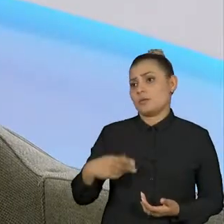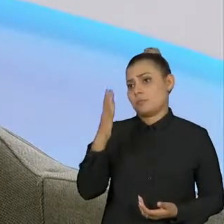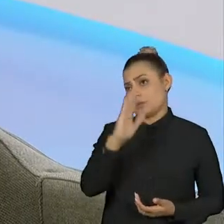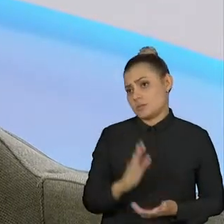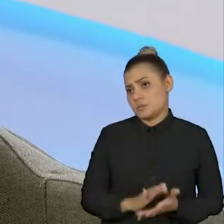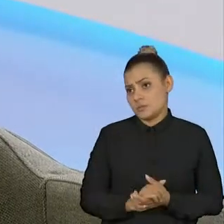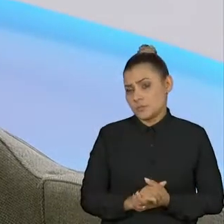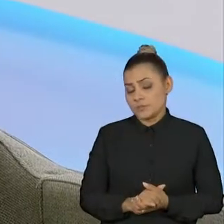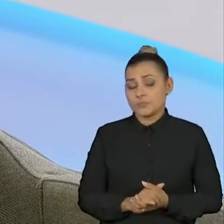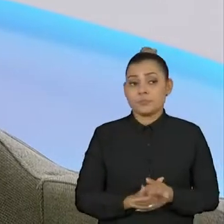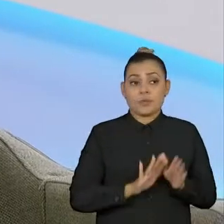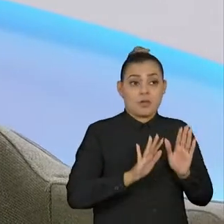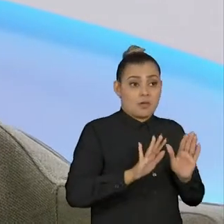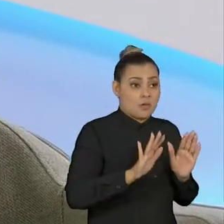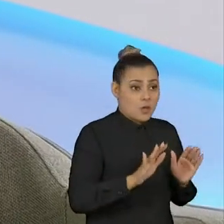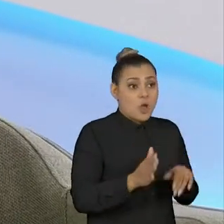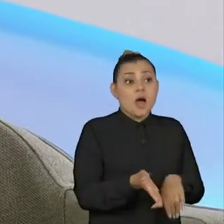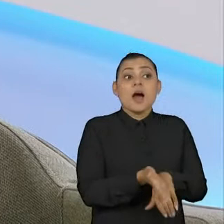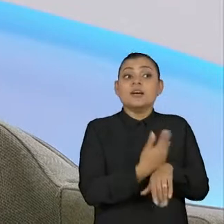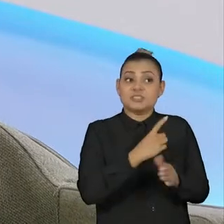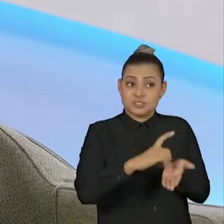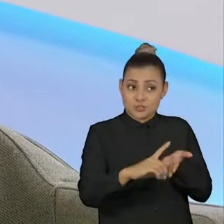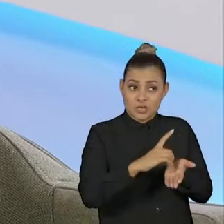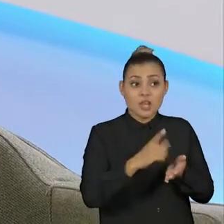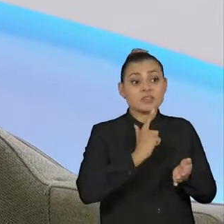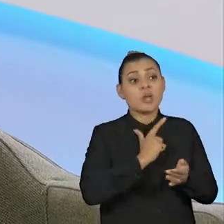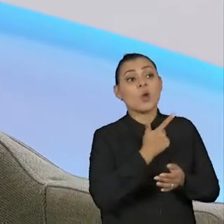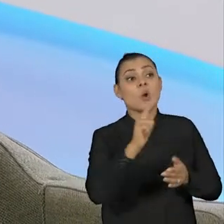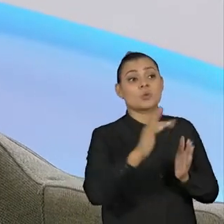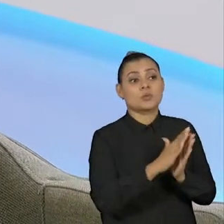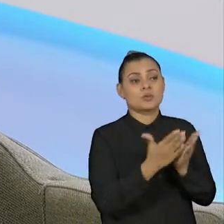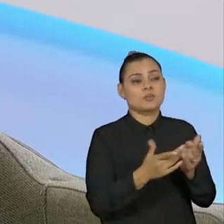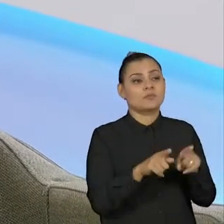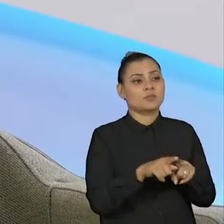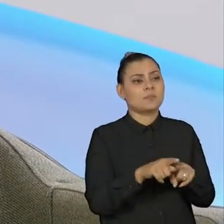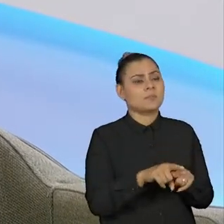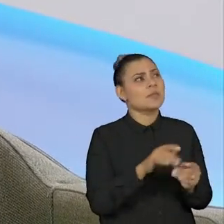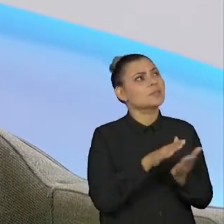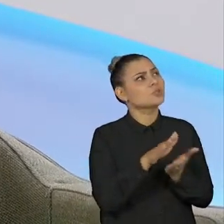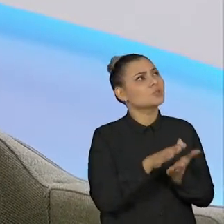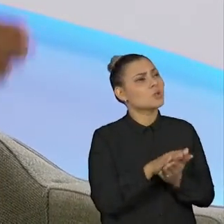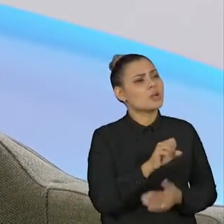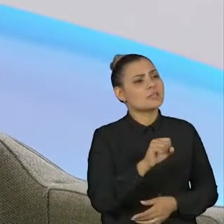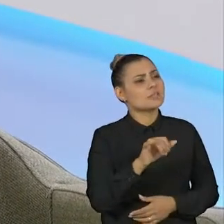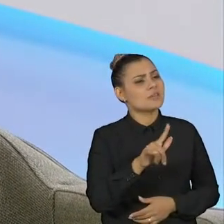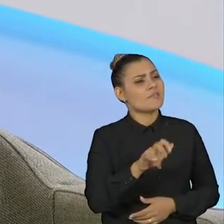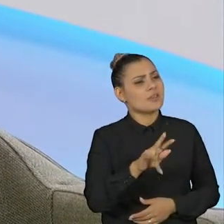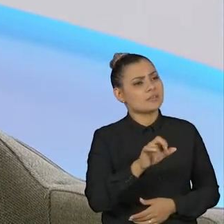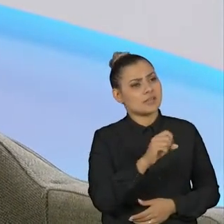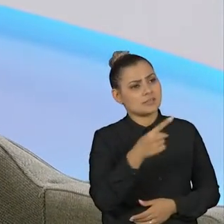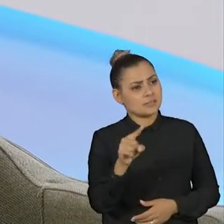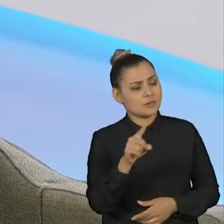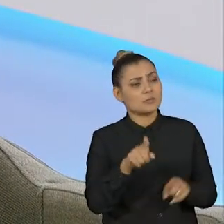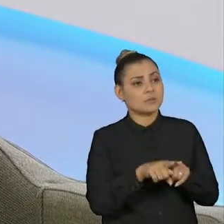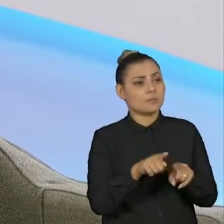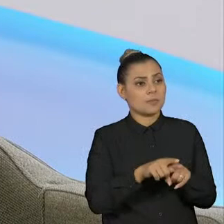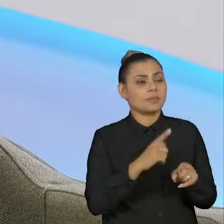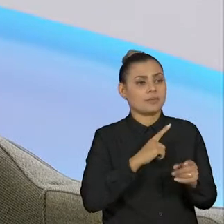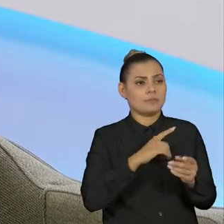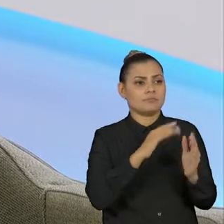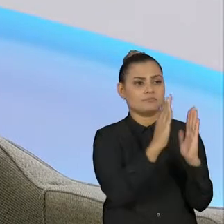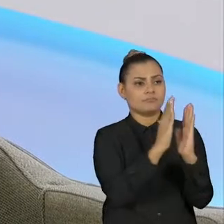tenho, antes desses 2 dicionários, eu tenho um outro pela editora Civilização Brasileira, que está ainda em